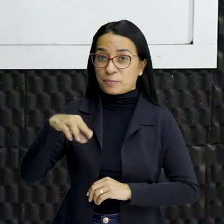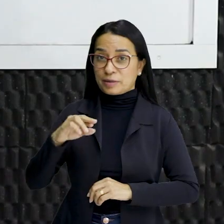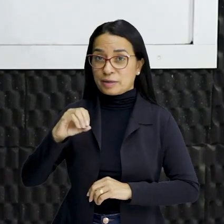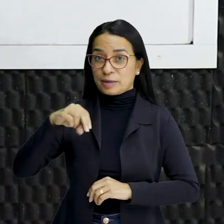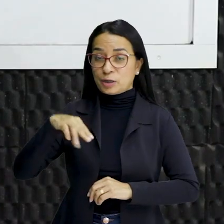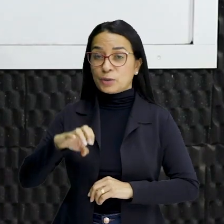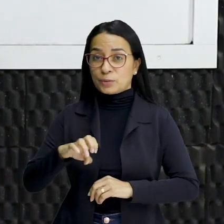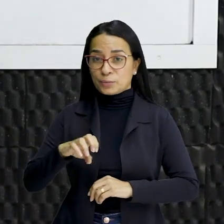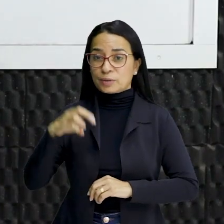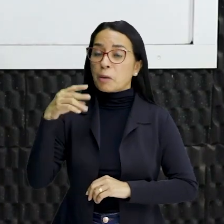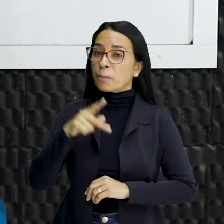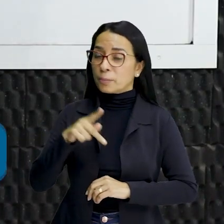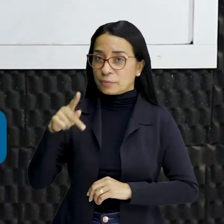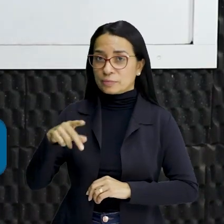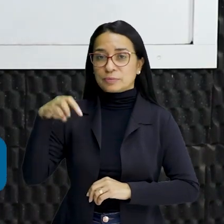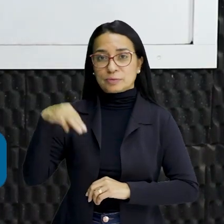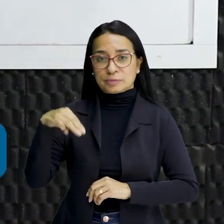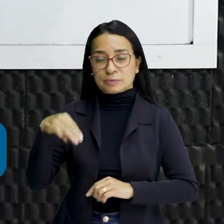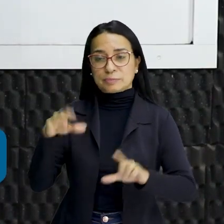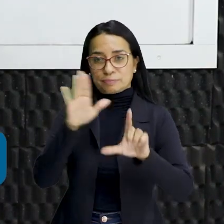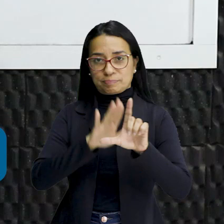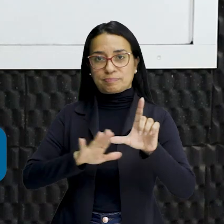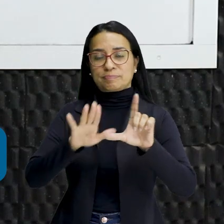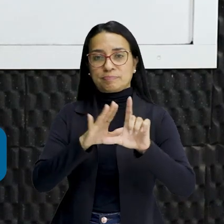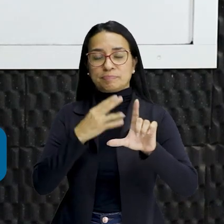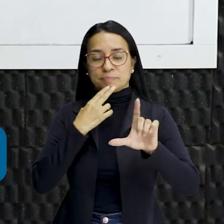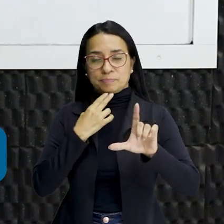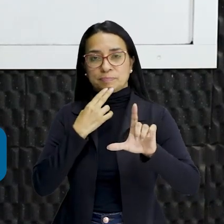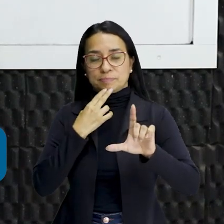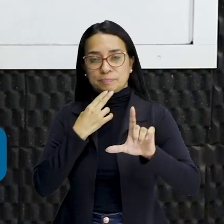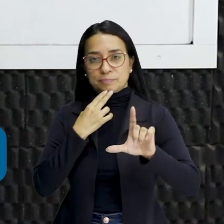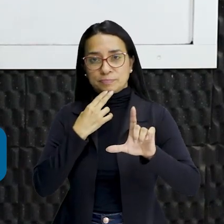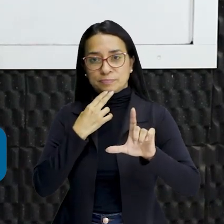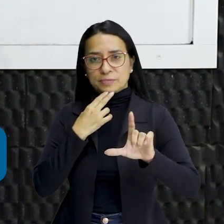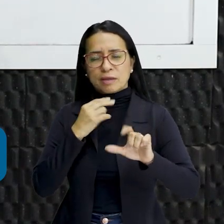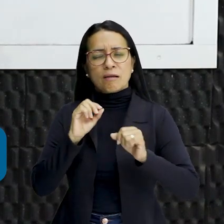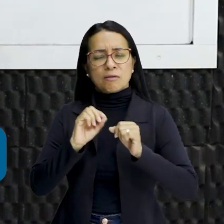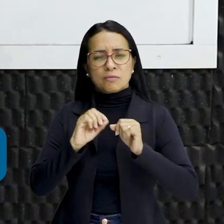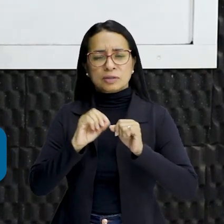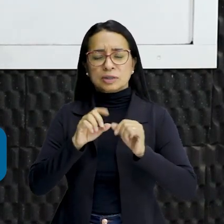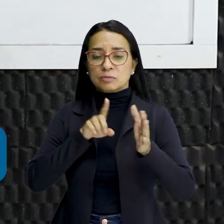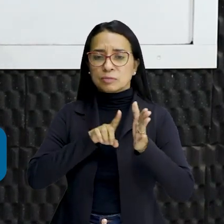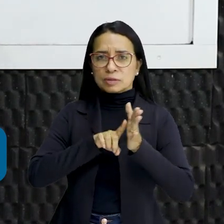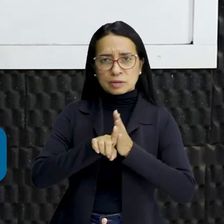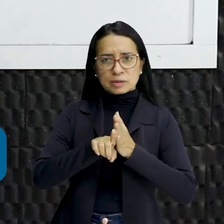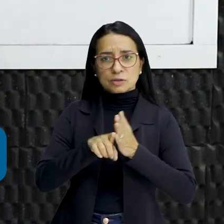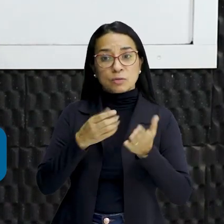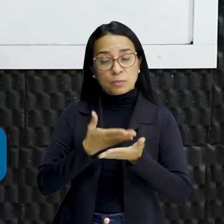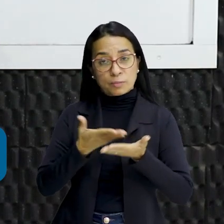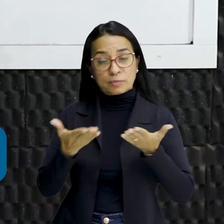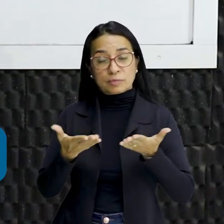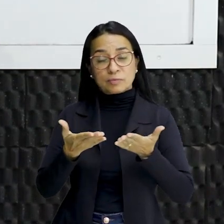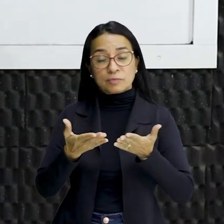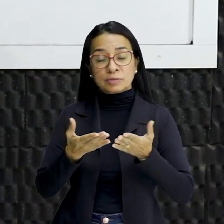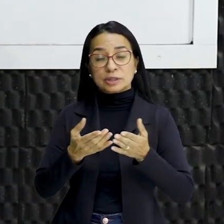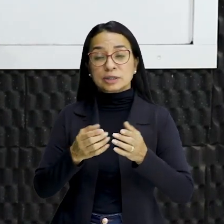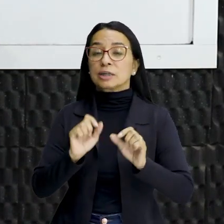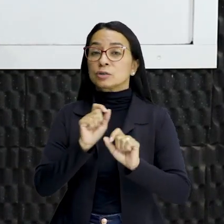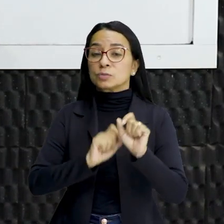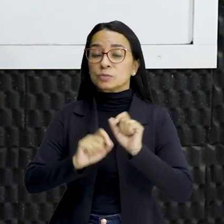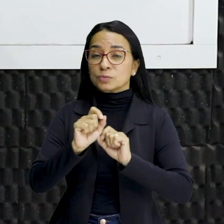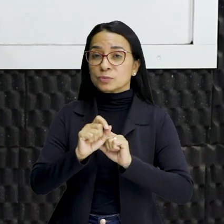Olá pessoal aqui é o professor Maroni professor de matemática da plataforma Gonçalves Dias fazendo aqui uma questão